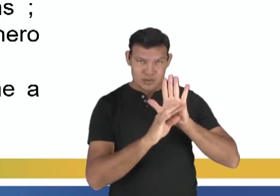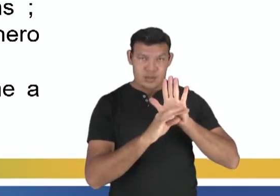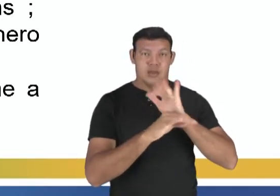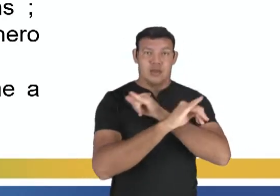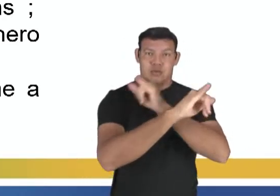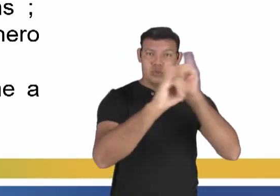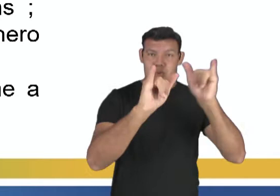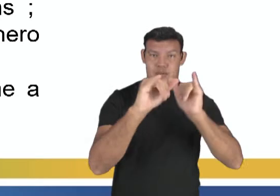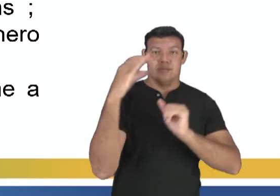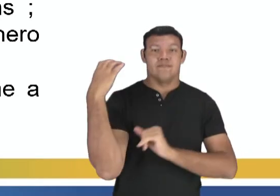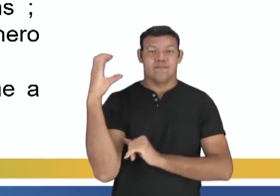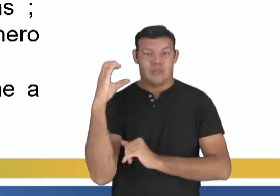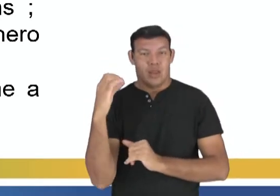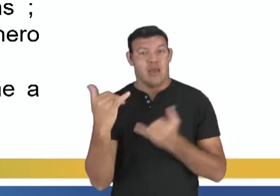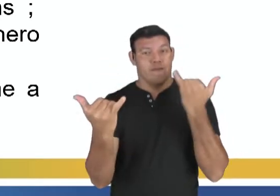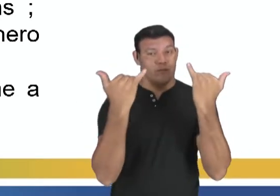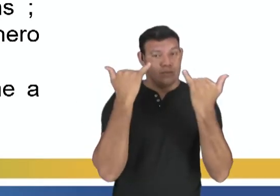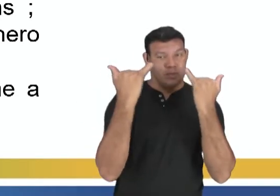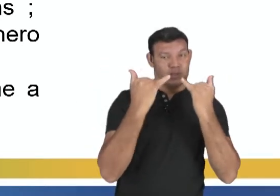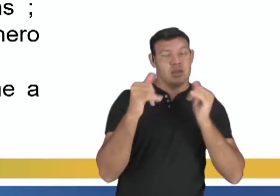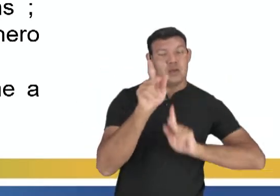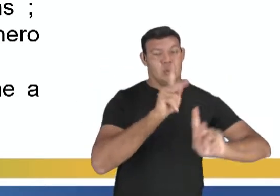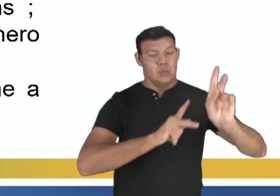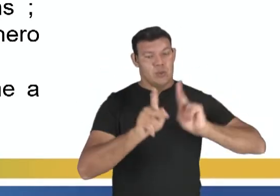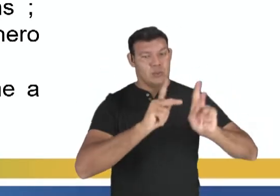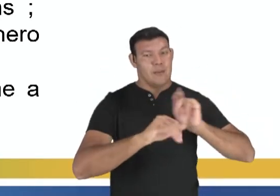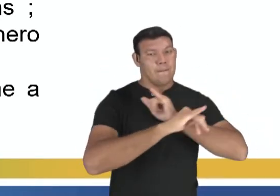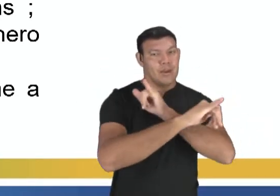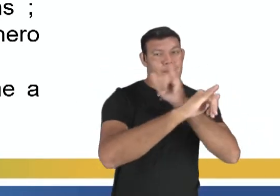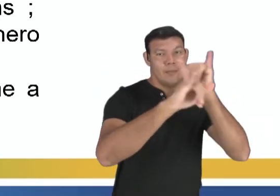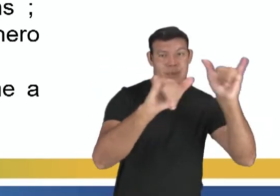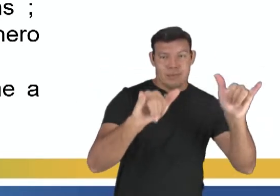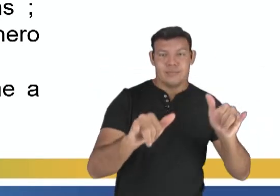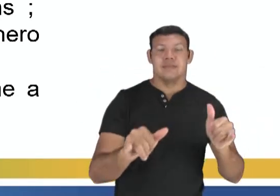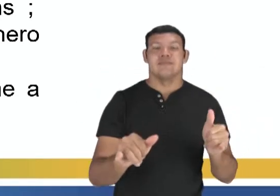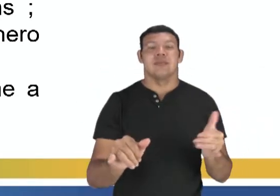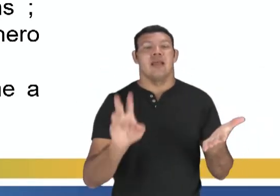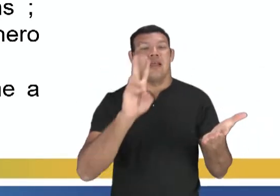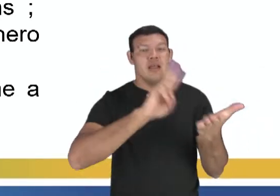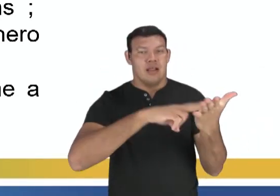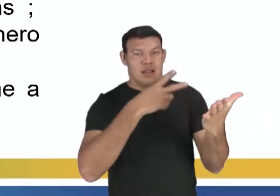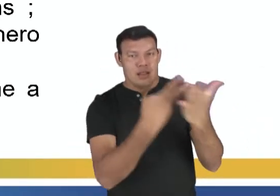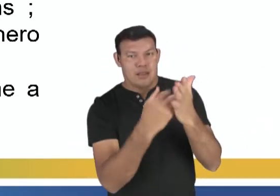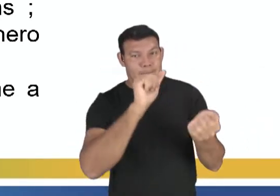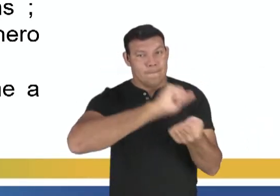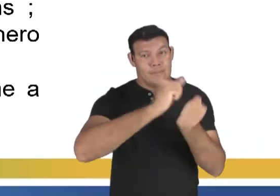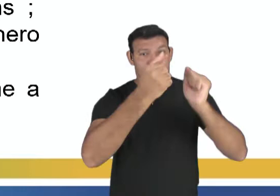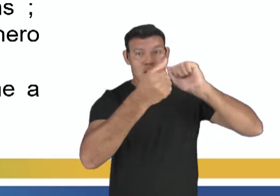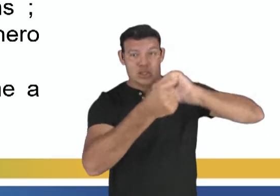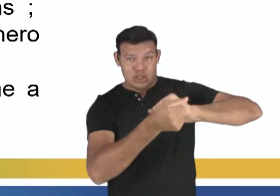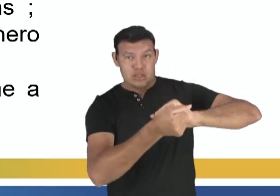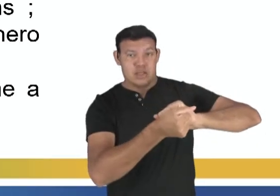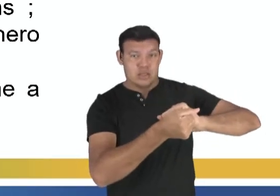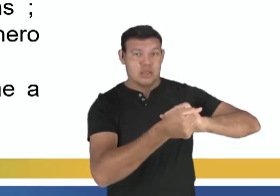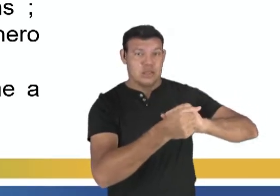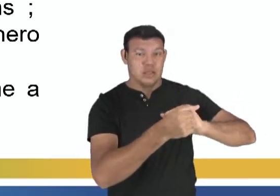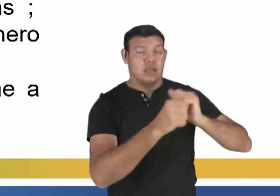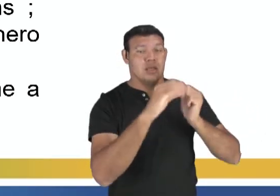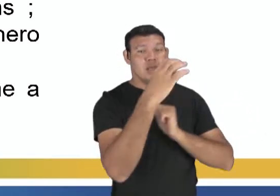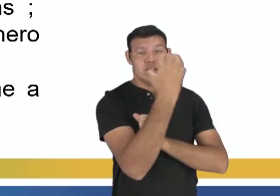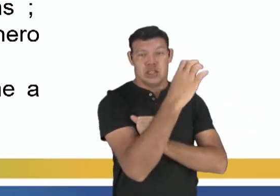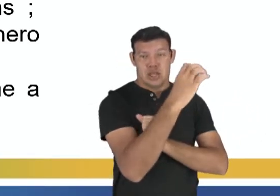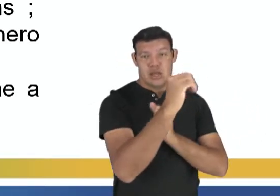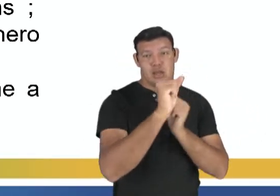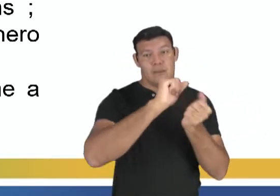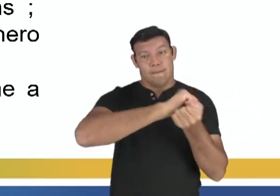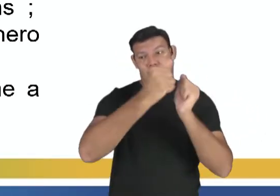né? Informação para a população. O objetivo é traduzir uma linguagem simples do jargão científico. Além